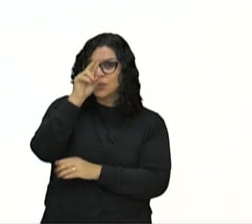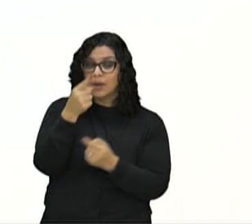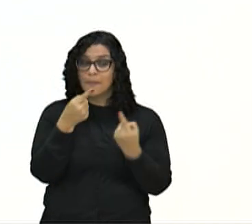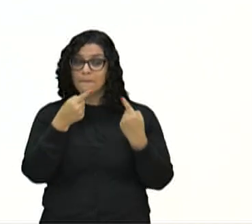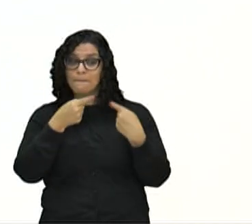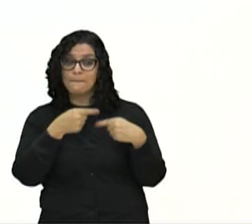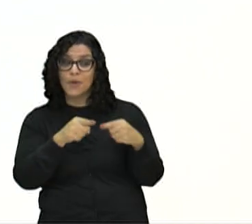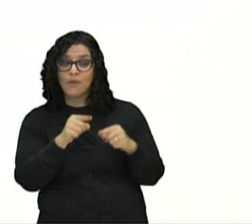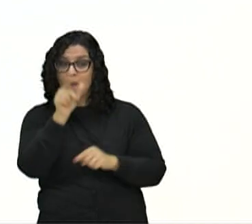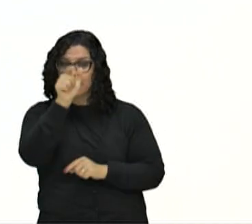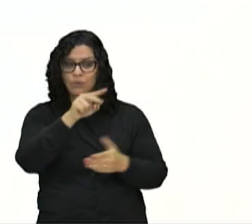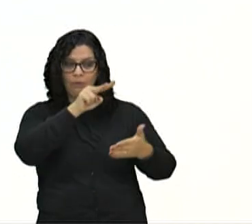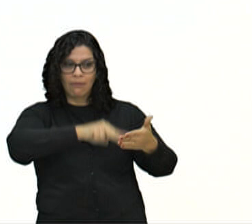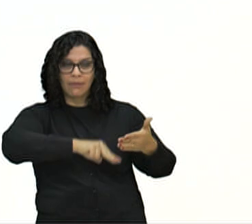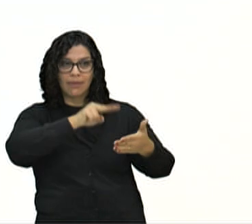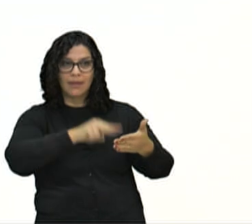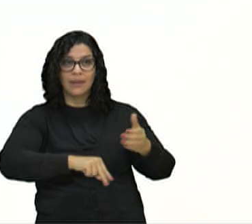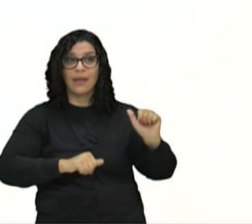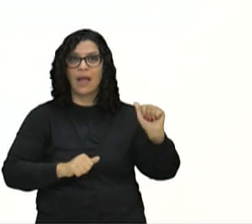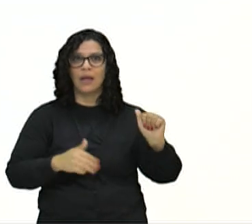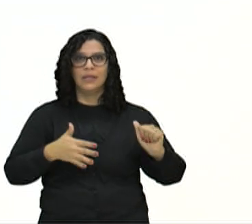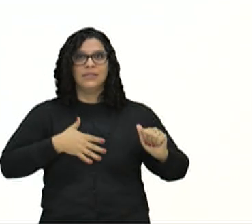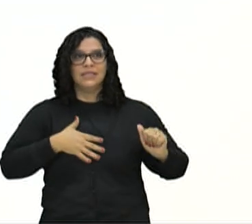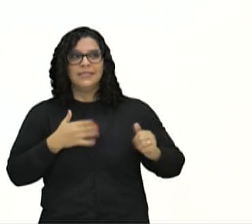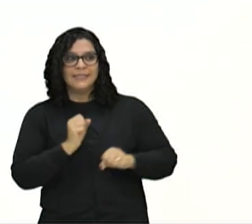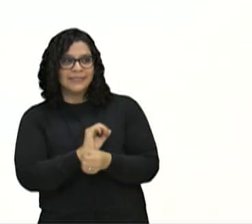leitor? Suspense,